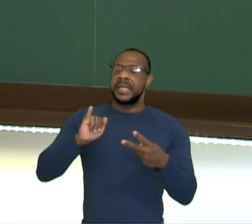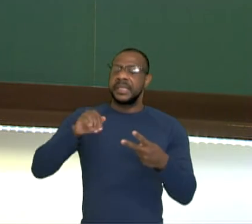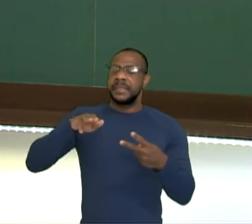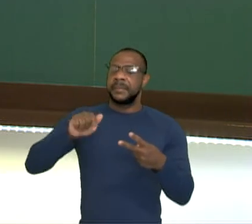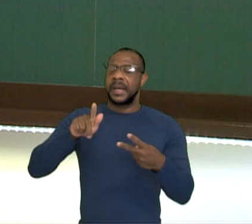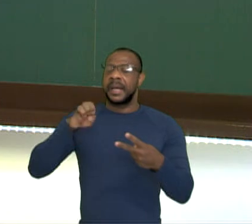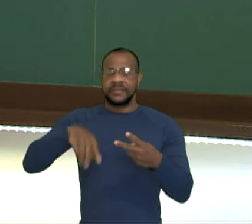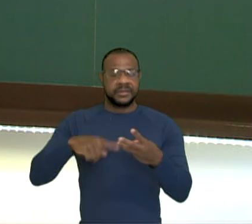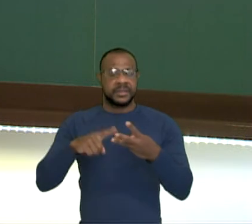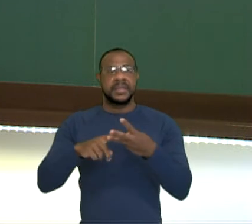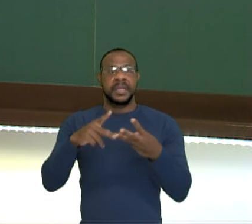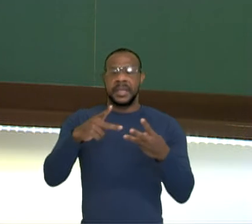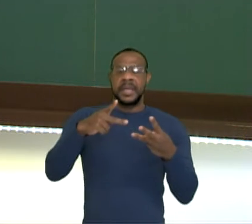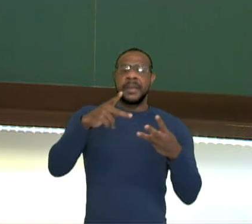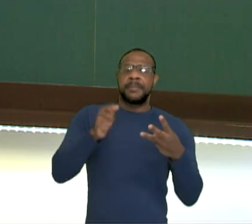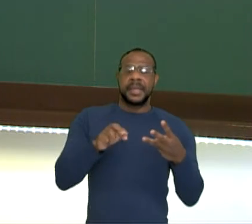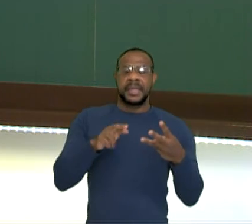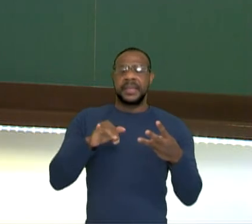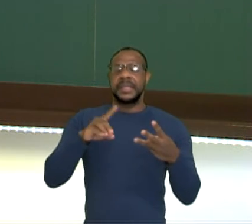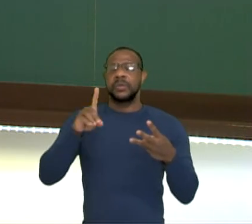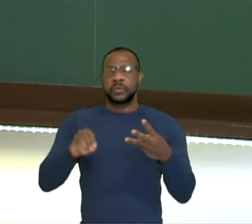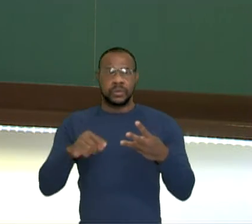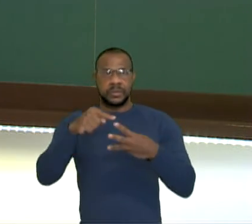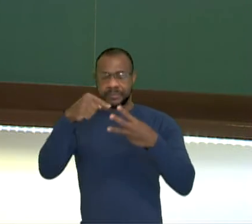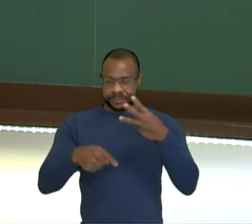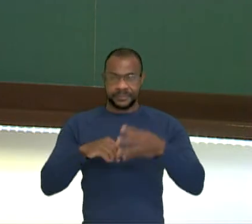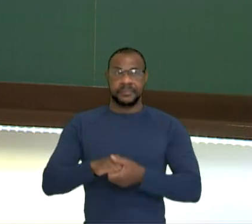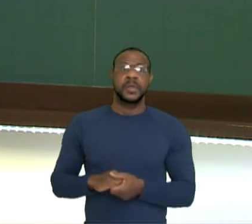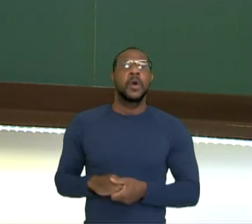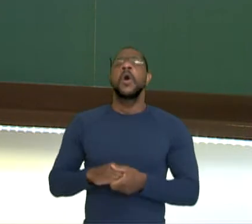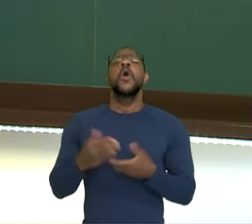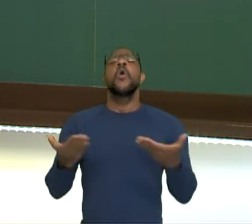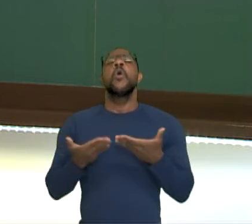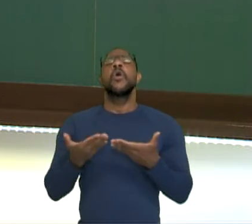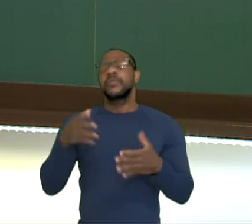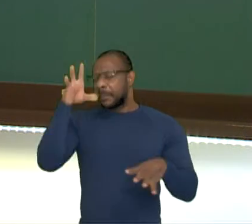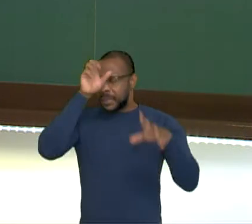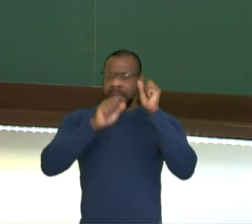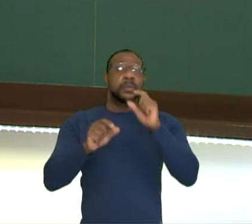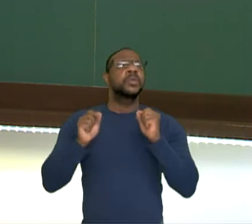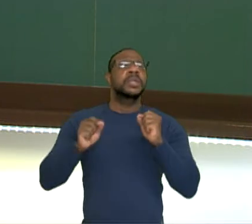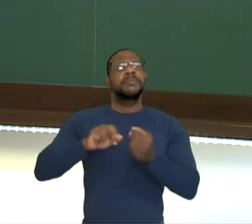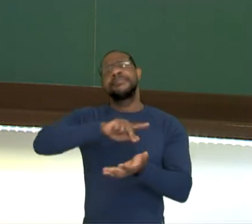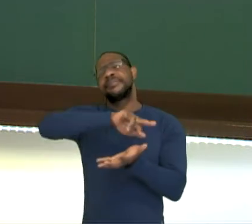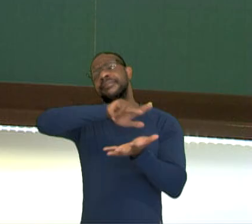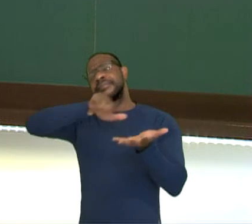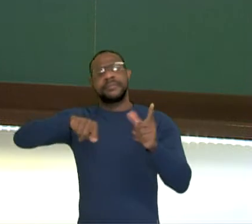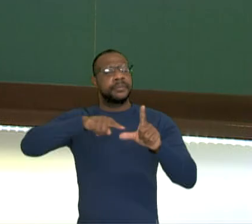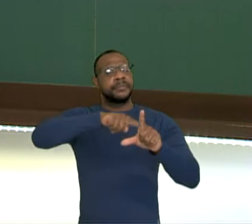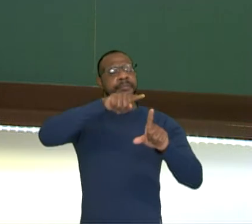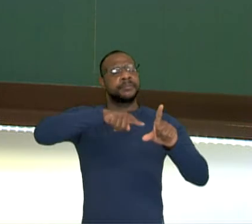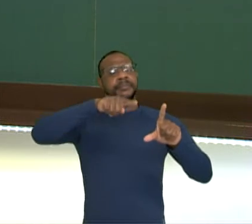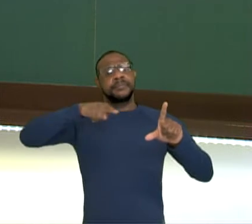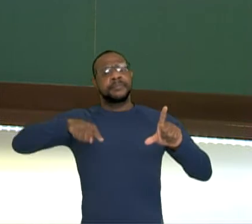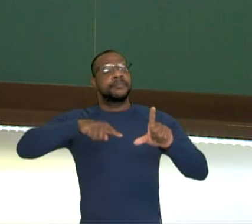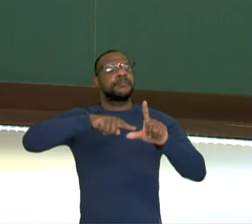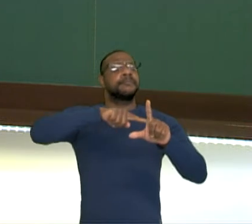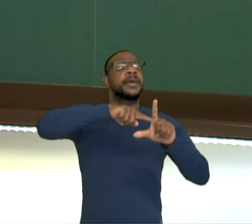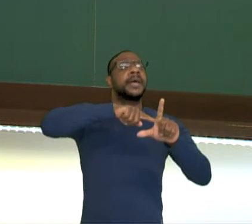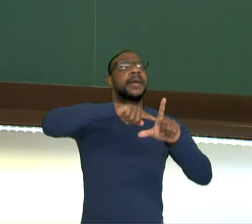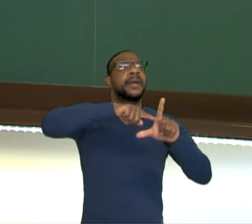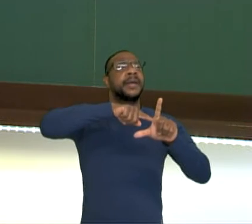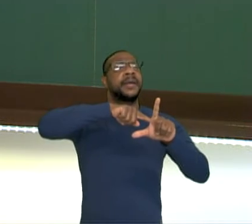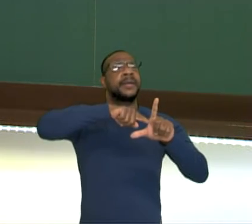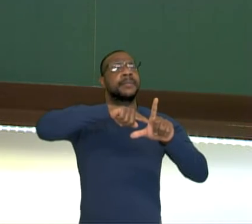Então, o que a gente viu na aula de hoje, né? Vimos bastante coisa em relação ao gráfico da função. O que nós nunca